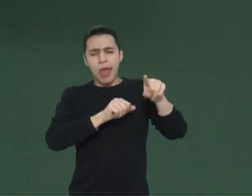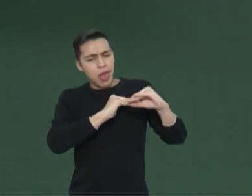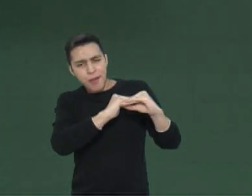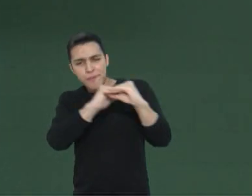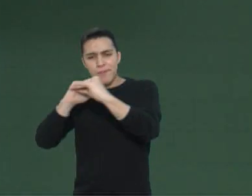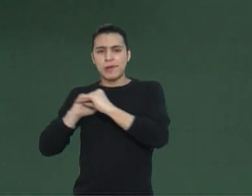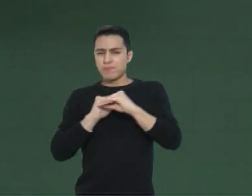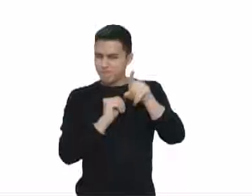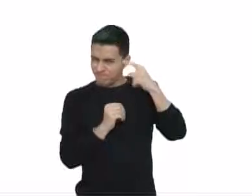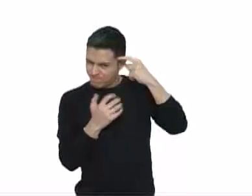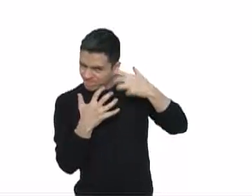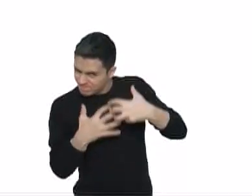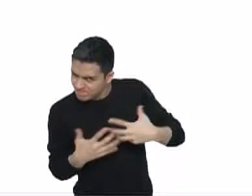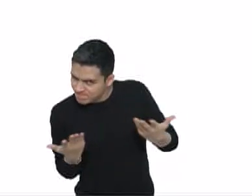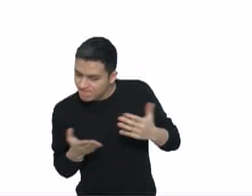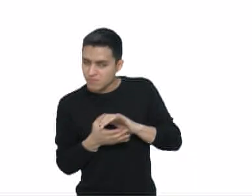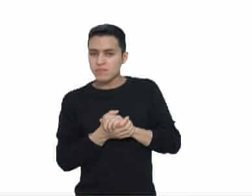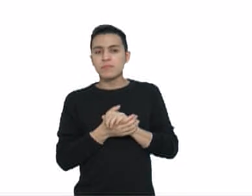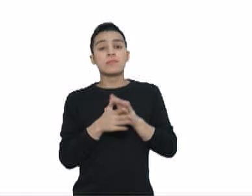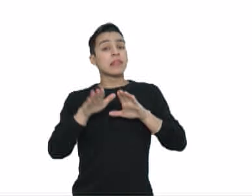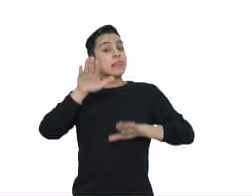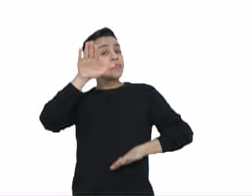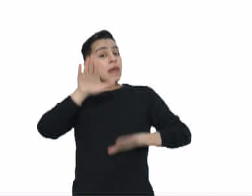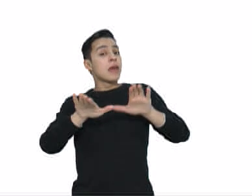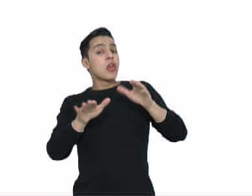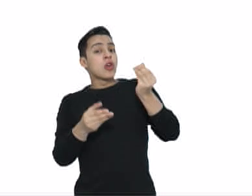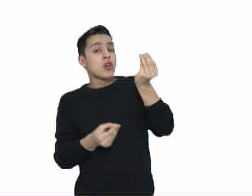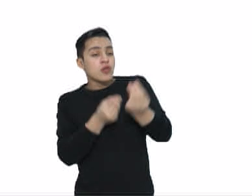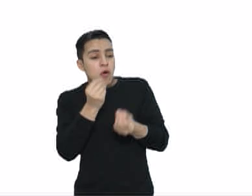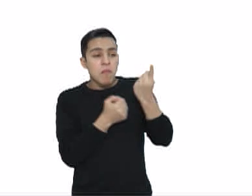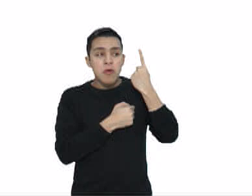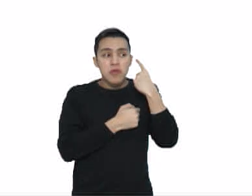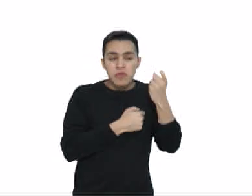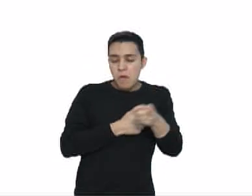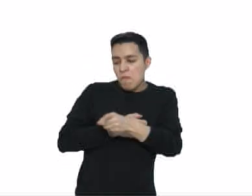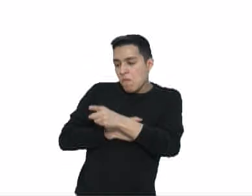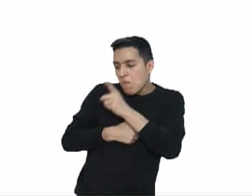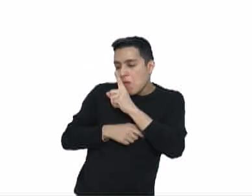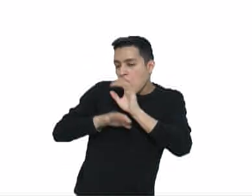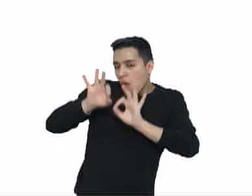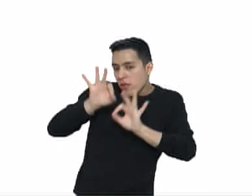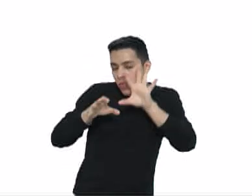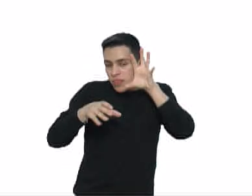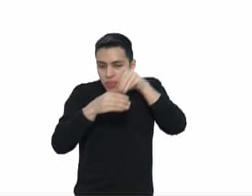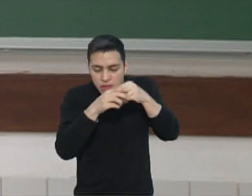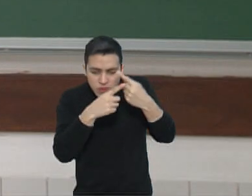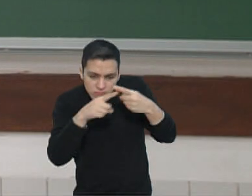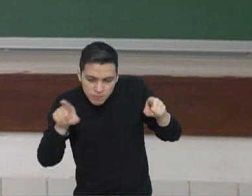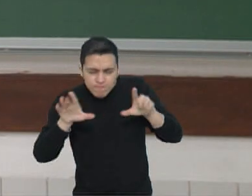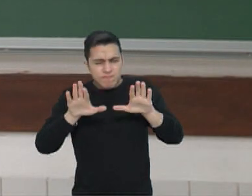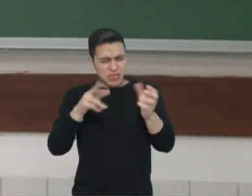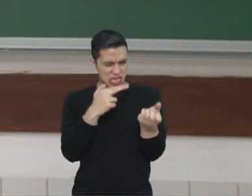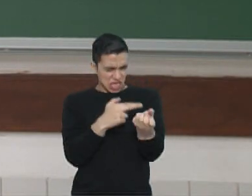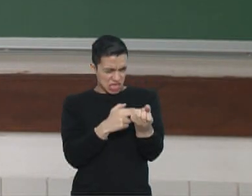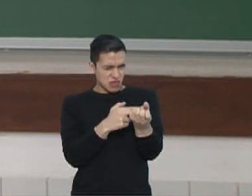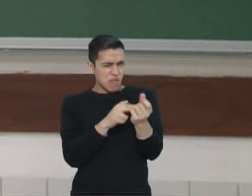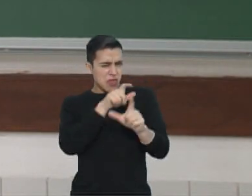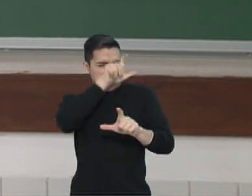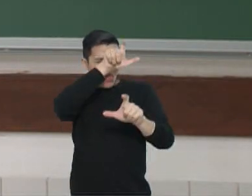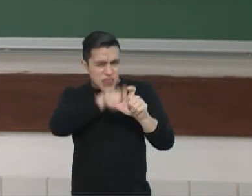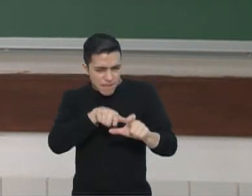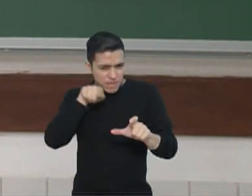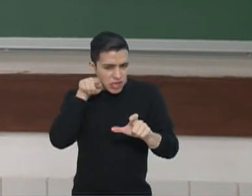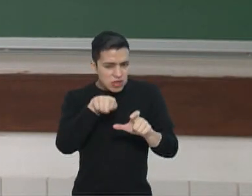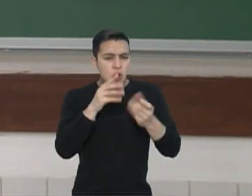bem. Depende de como os sons e os silêncios são organizados em uma música. Será que o ritmo depende de como os sons e os silêncios